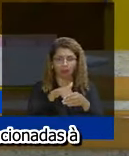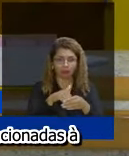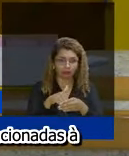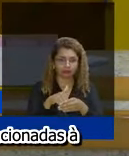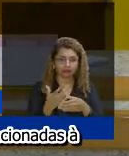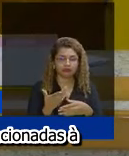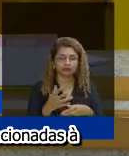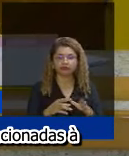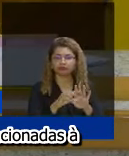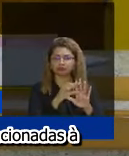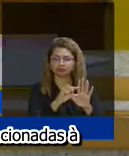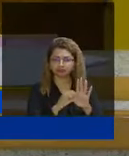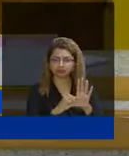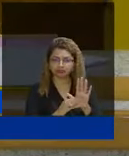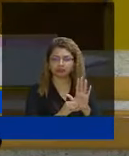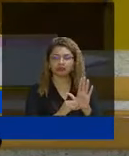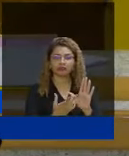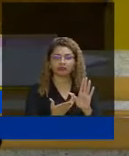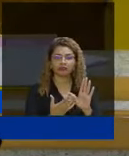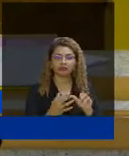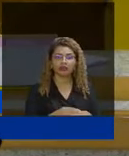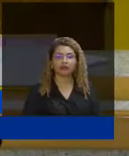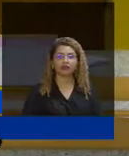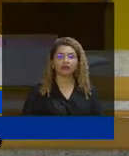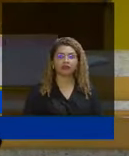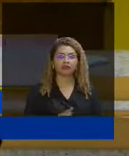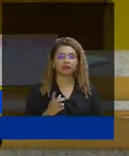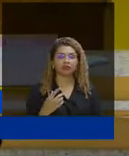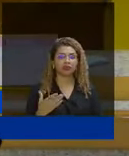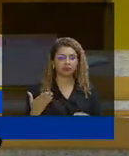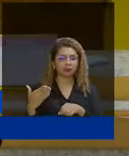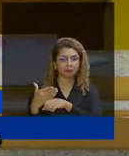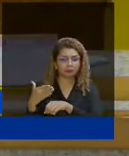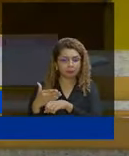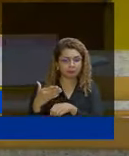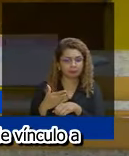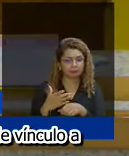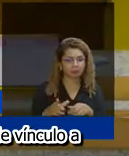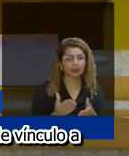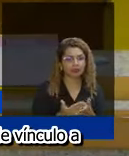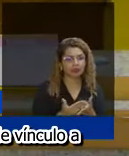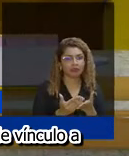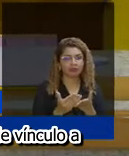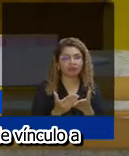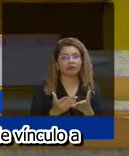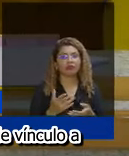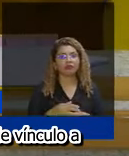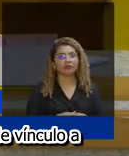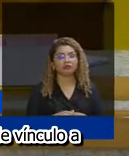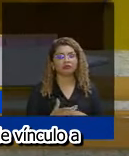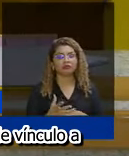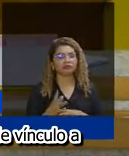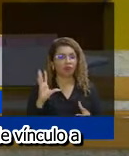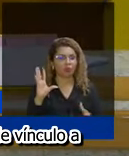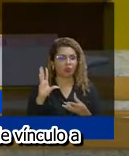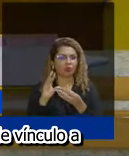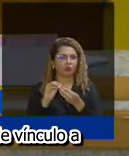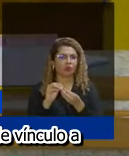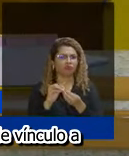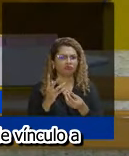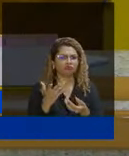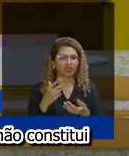nos autos relacionadas à anuência e ou participação dela com ilícito, sobretudo porque não se pode concluir pela existência